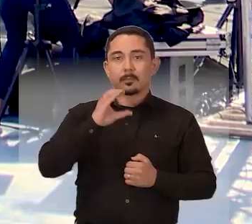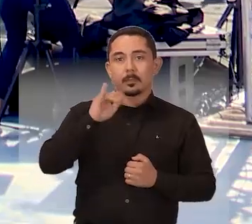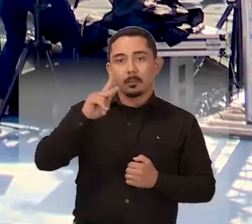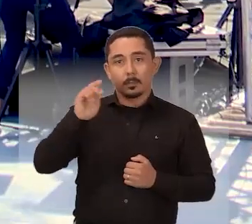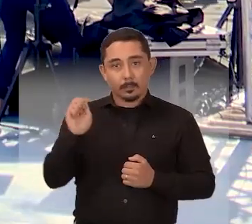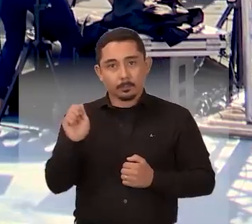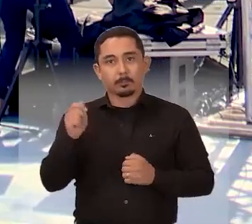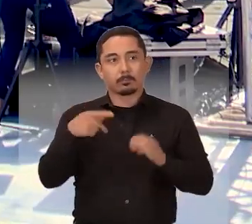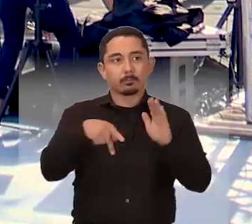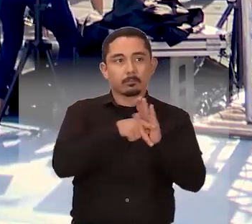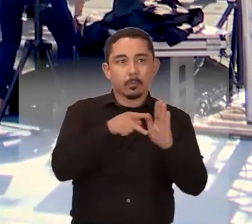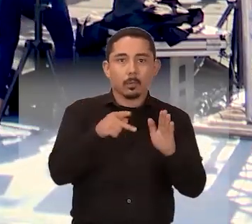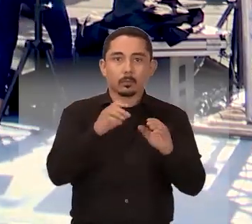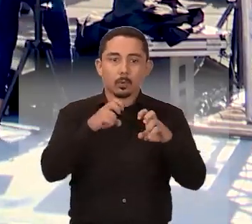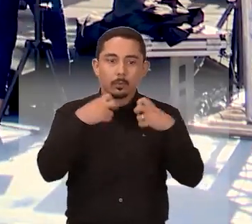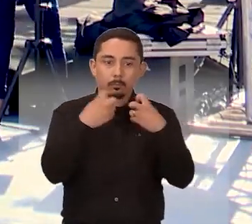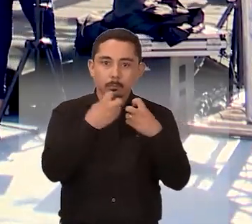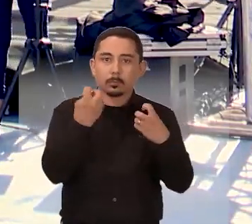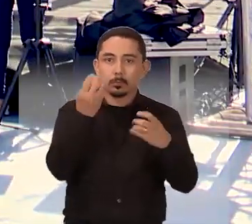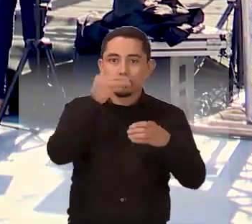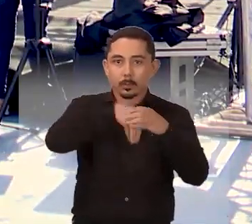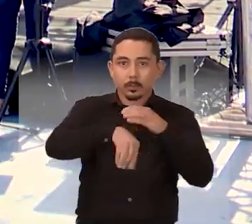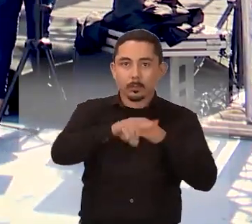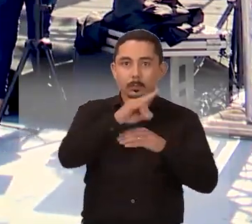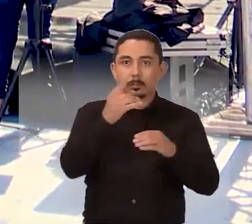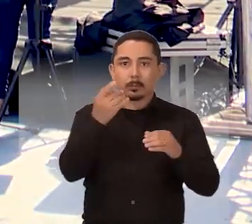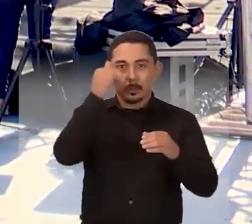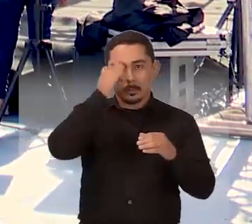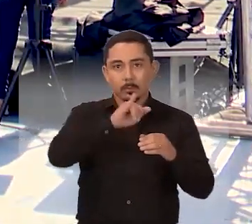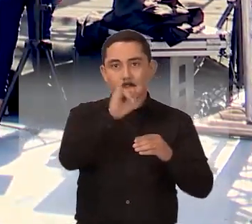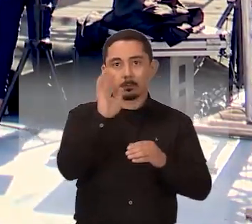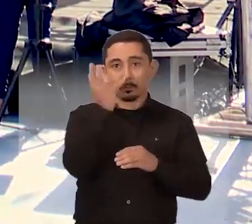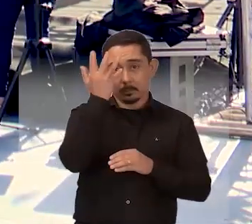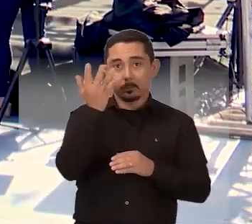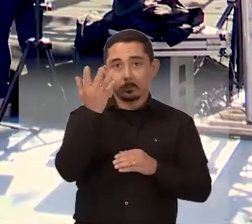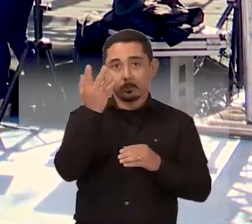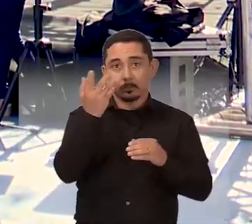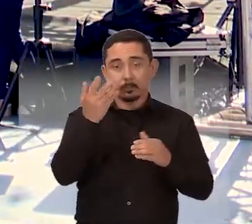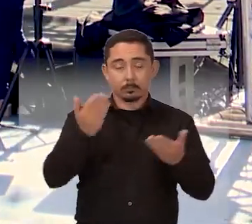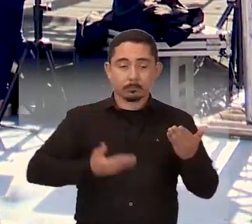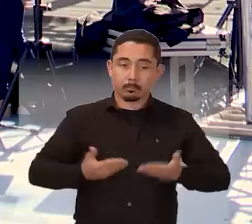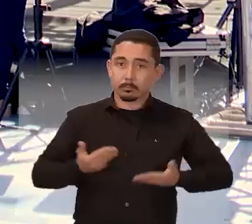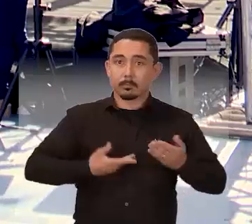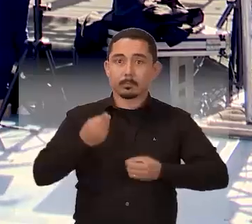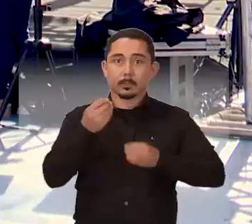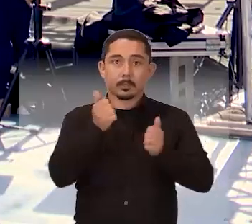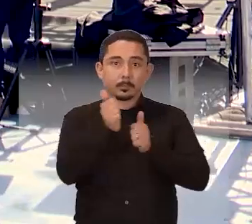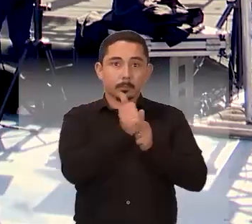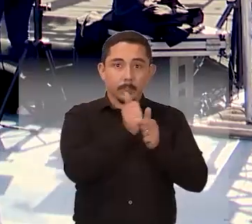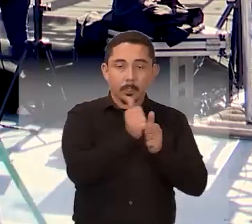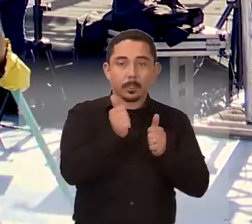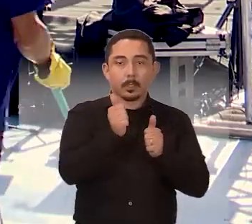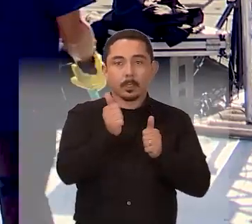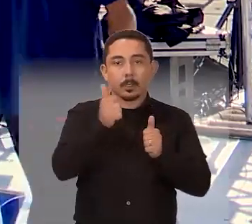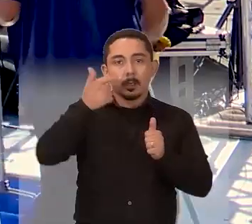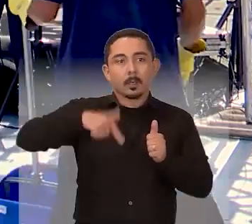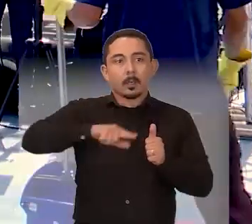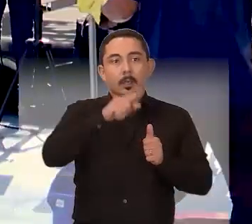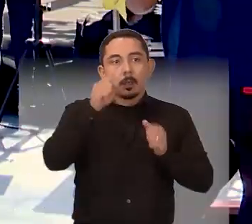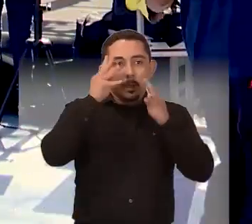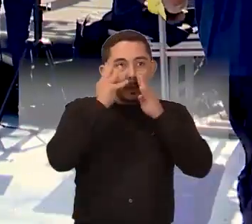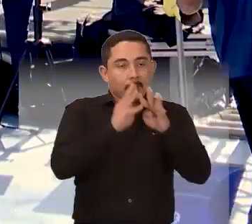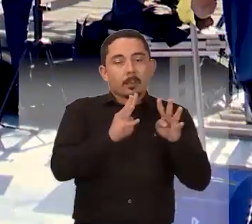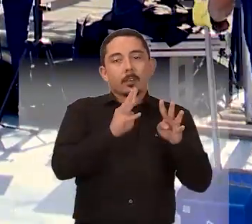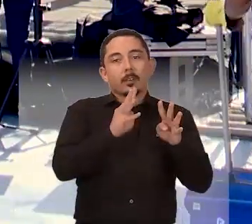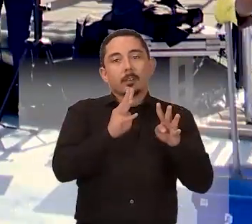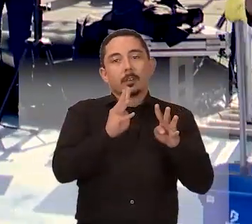a CIPA, que é a Comissão Interna de Prevenção de Acidentes, que é formada por empregados do SESC, para que eles acompanhem e tenham uma